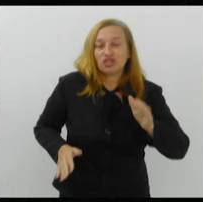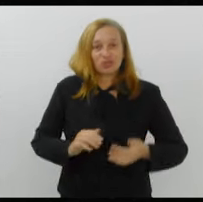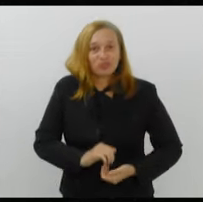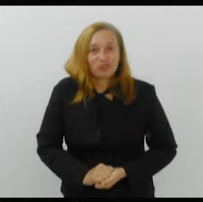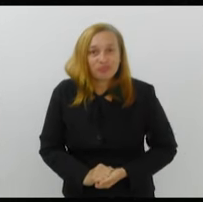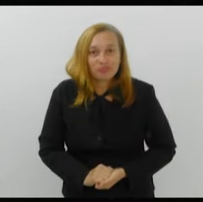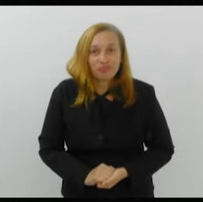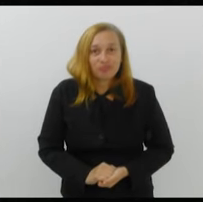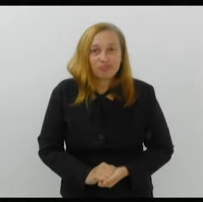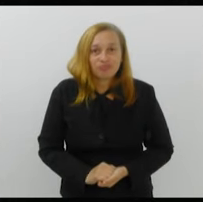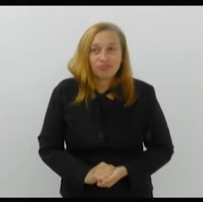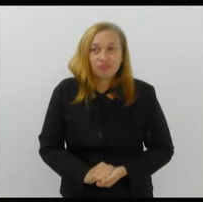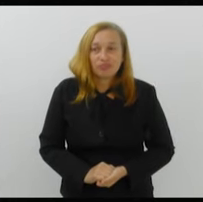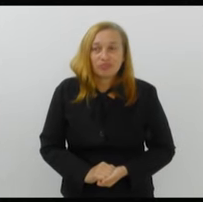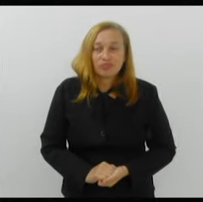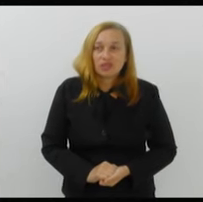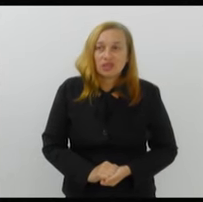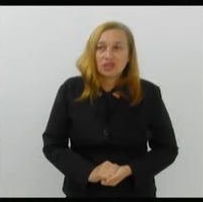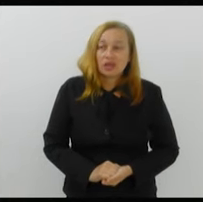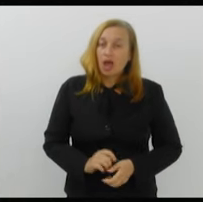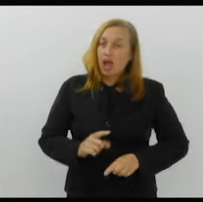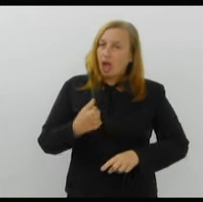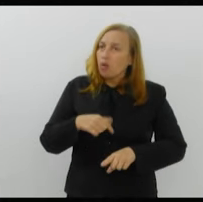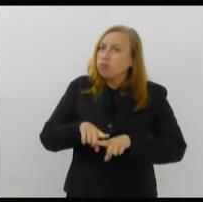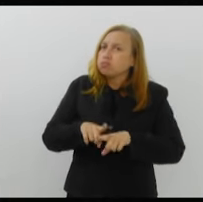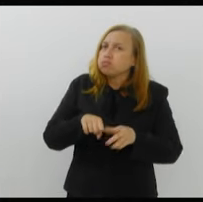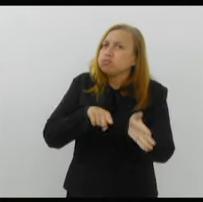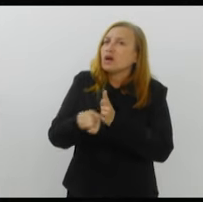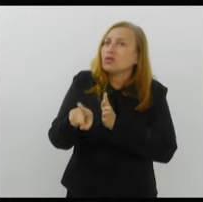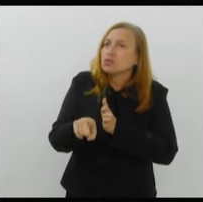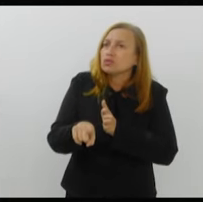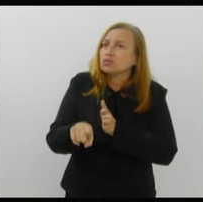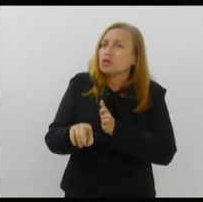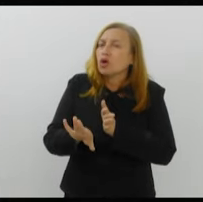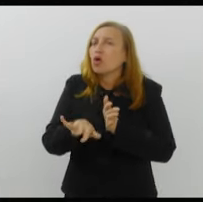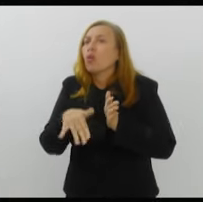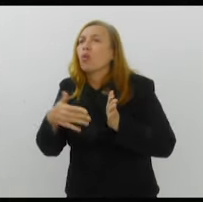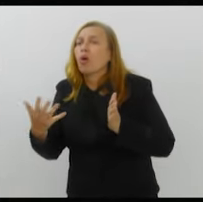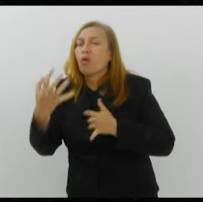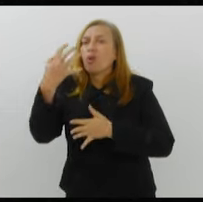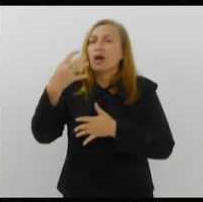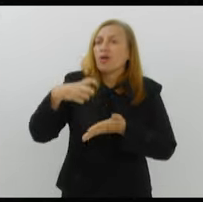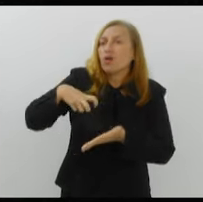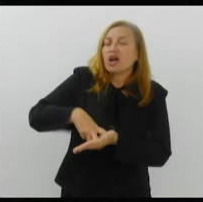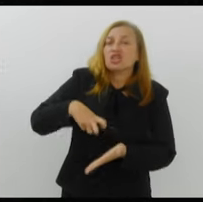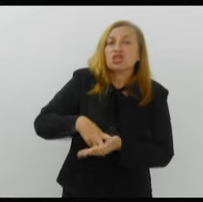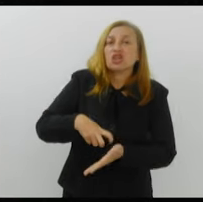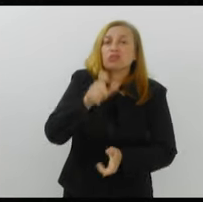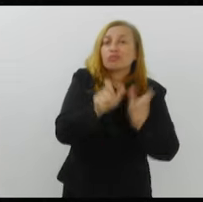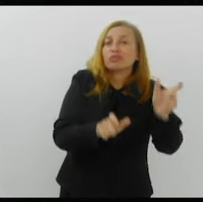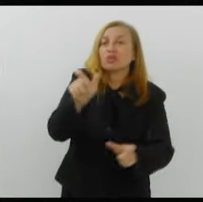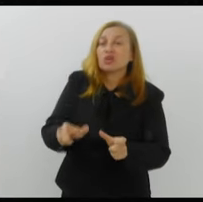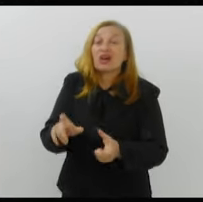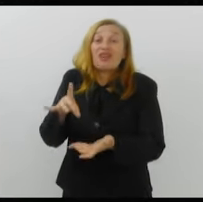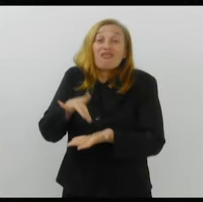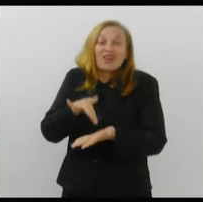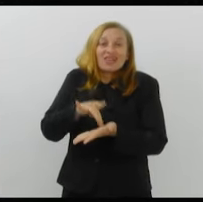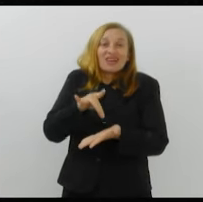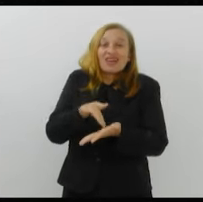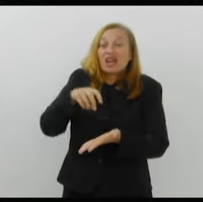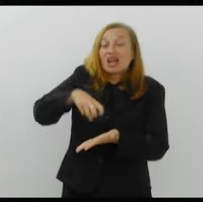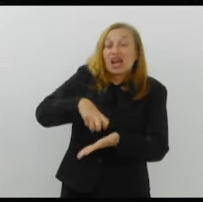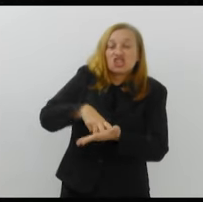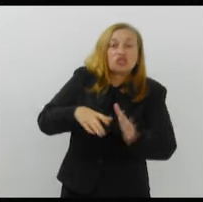vagabundos. Mas eu pergunto, qual é a sanção para essas pessoas? Qual é a verdadeira sanção para